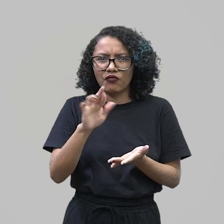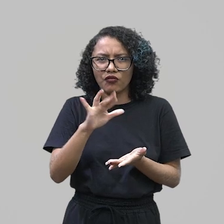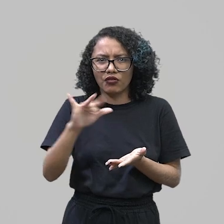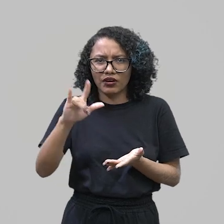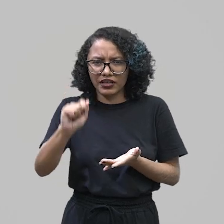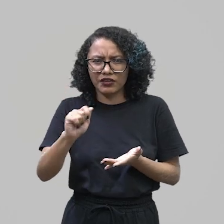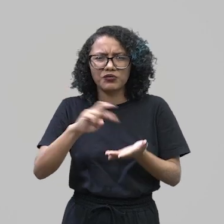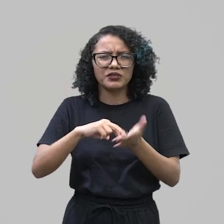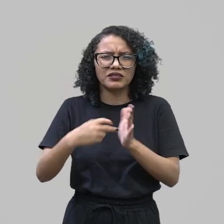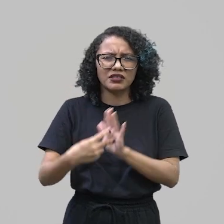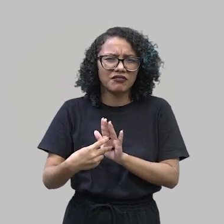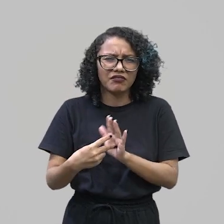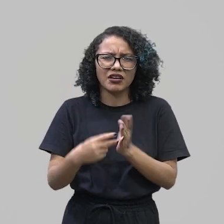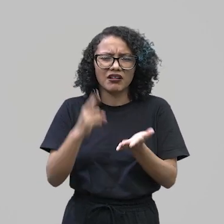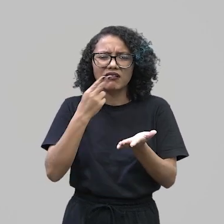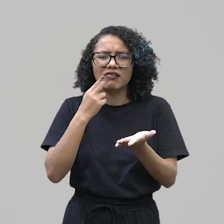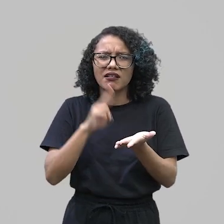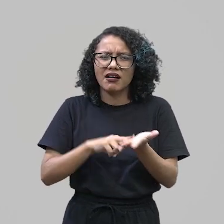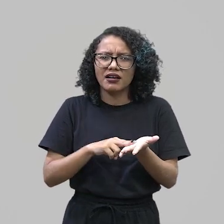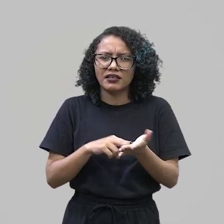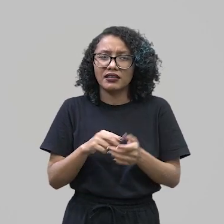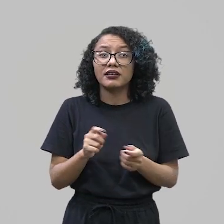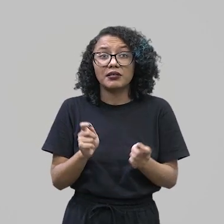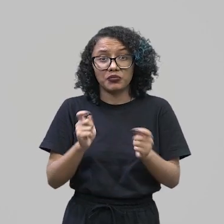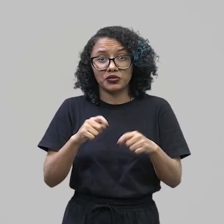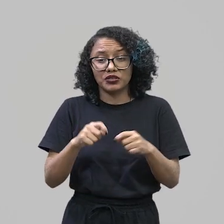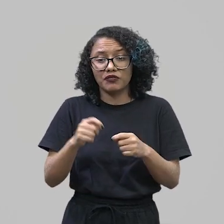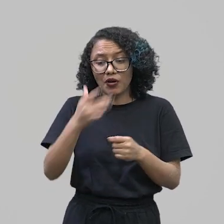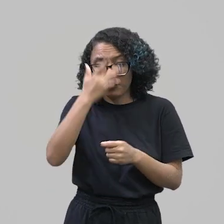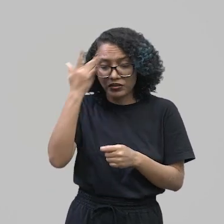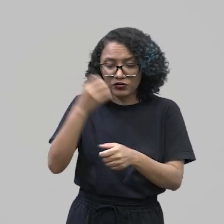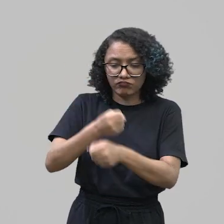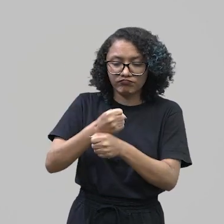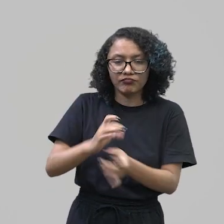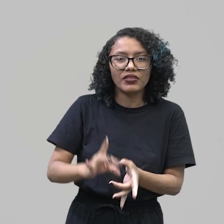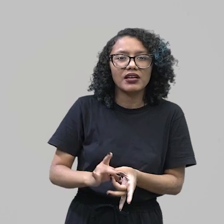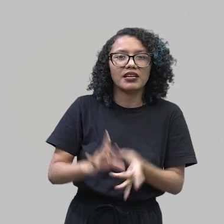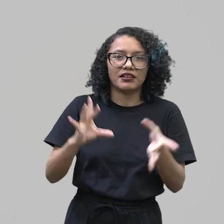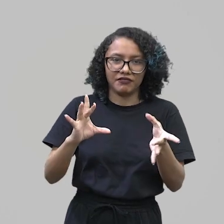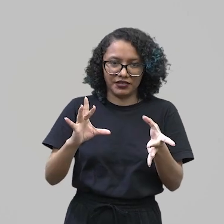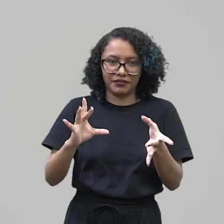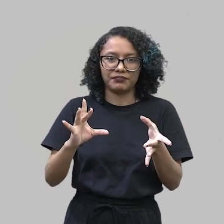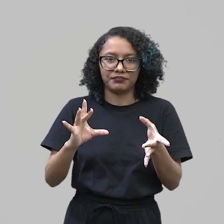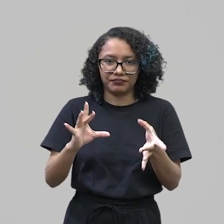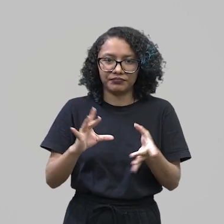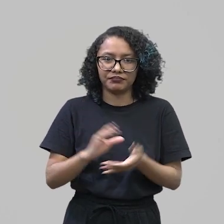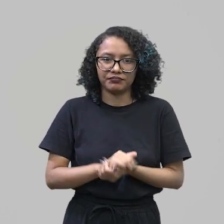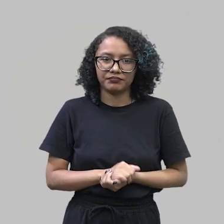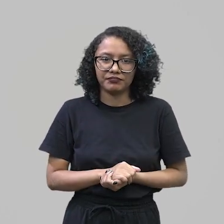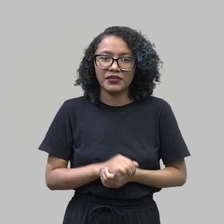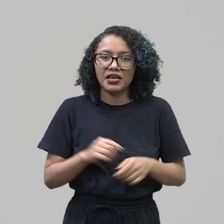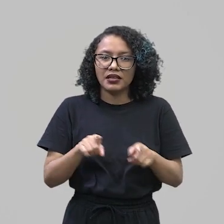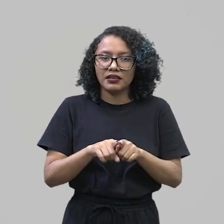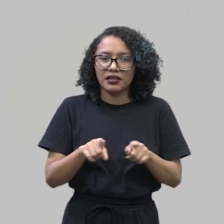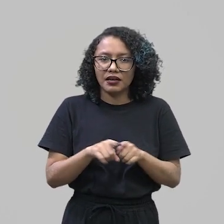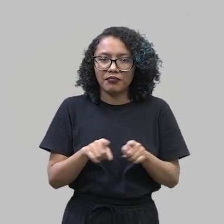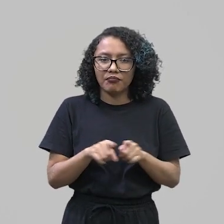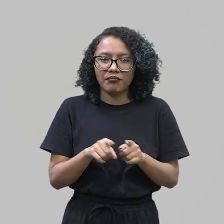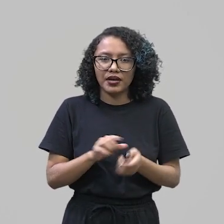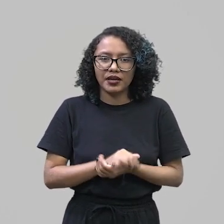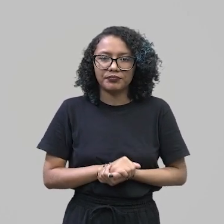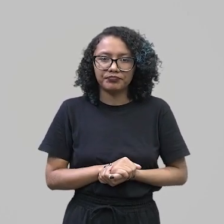dava a liberdade ao escravizado, ok? Exemplos de organizações como a